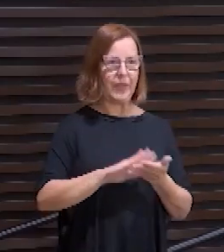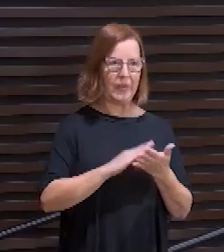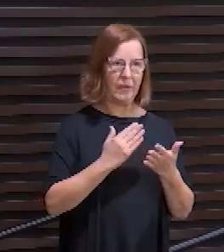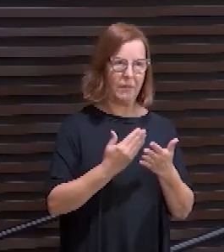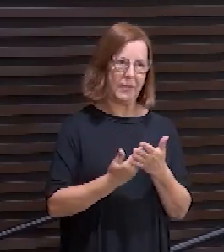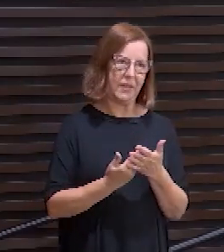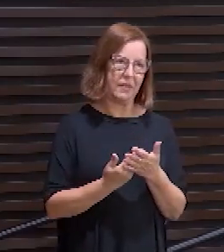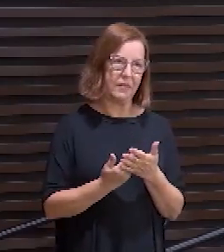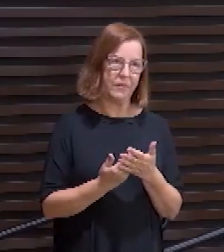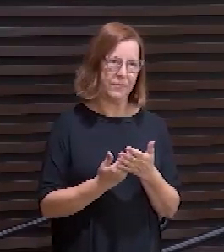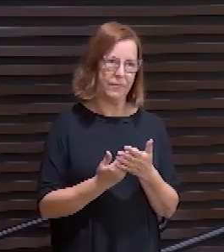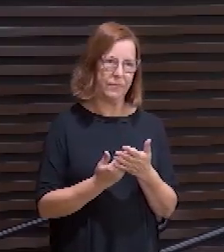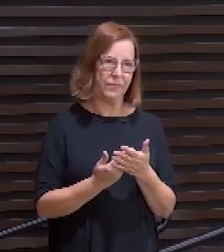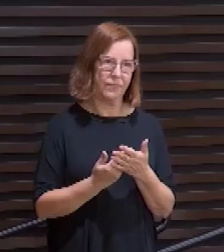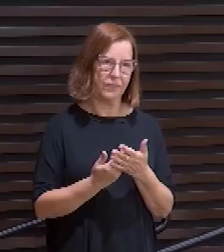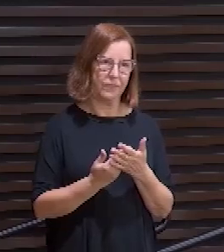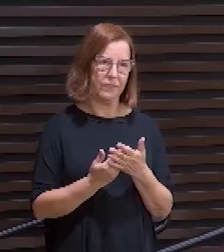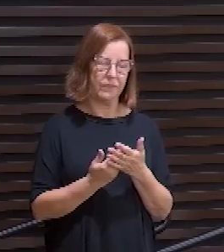interpretação